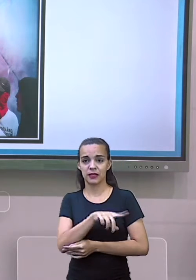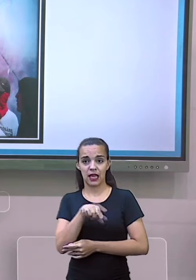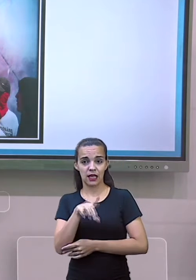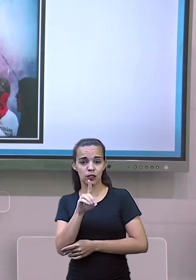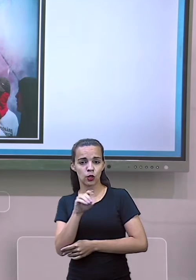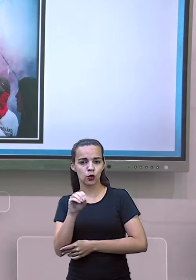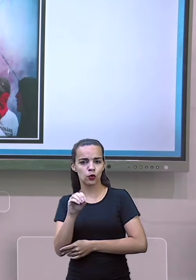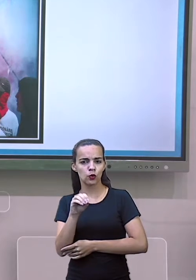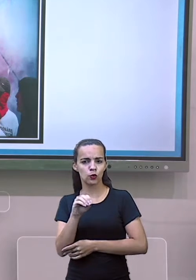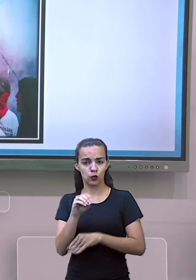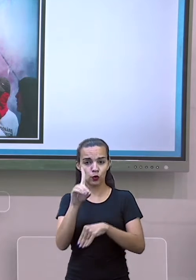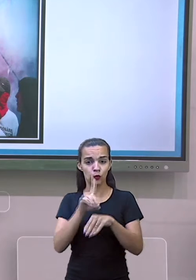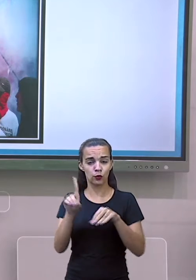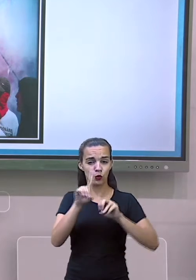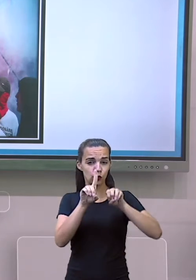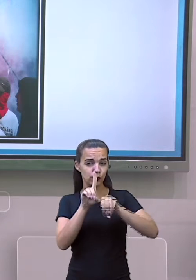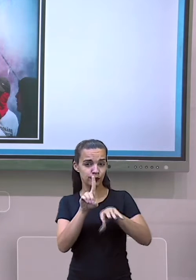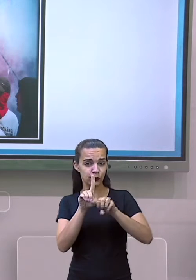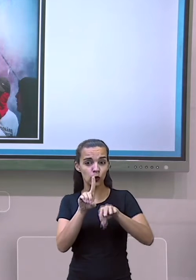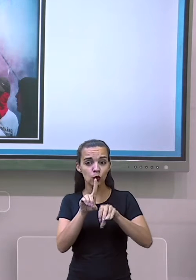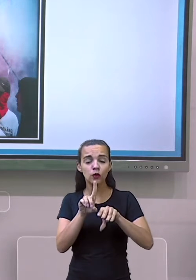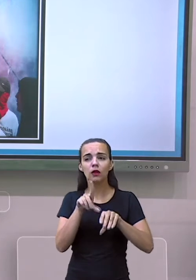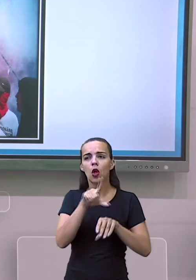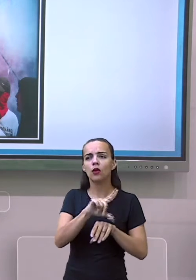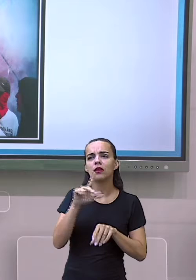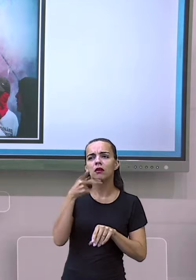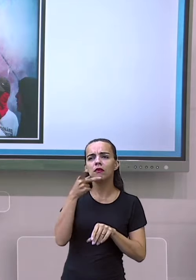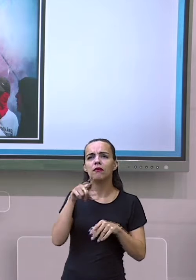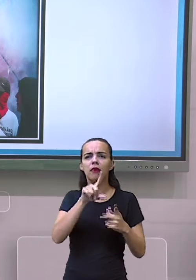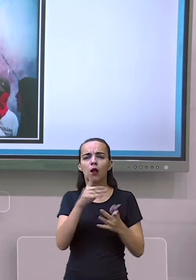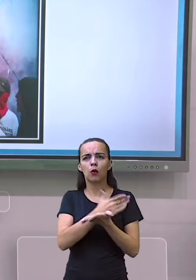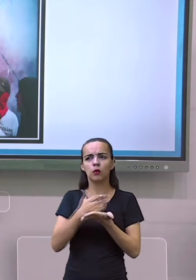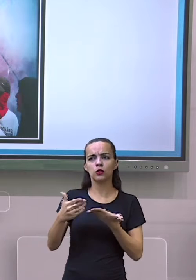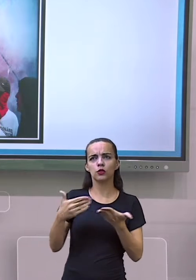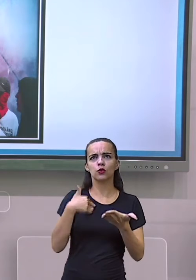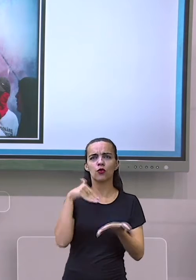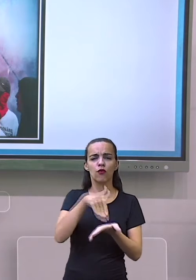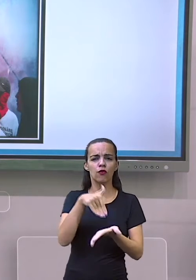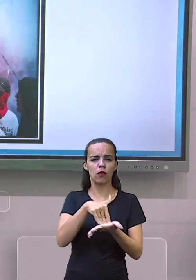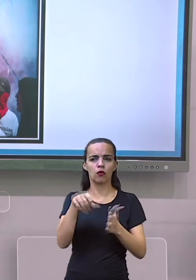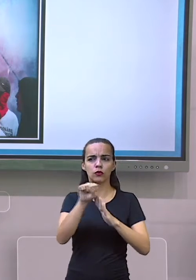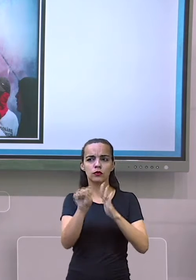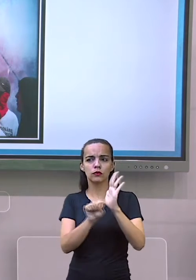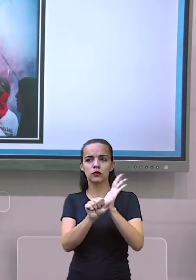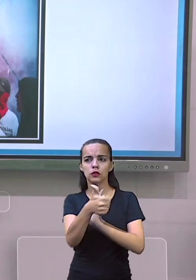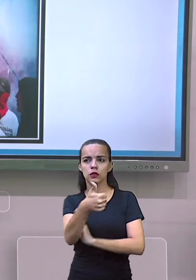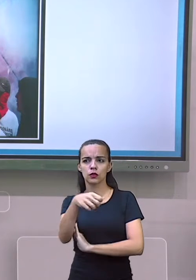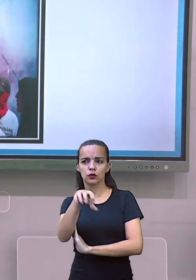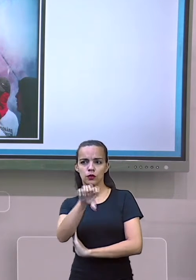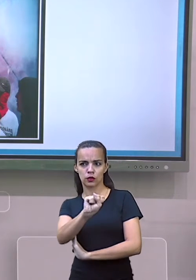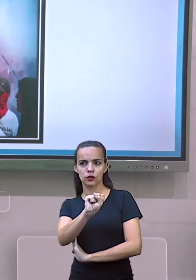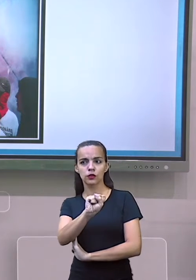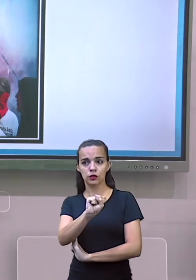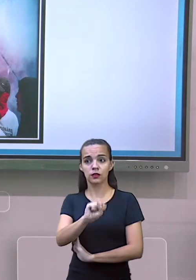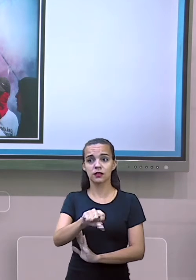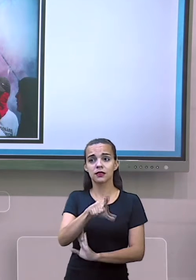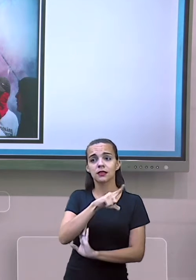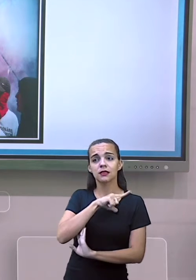doutrina, socialista nasceu no final do século XVIII na Europa, em contraposição